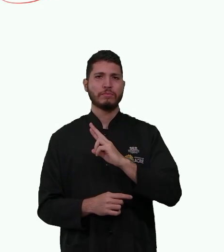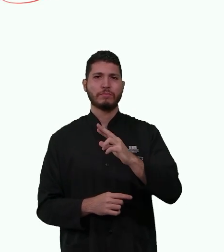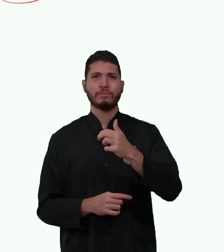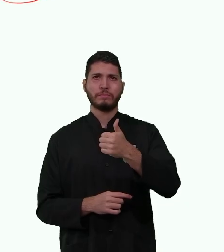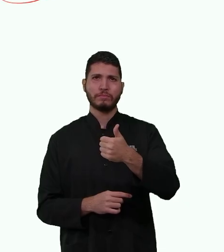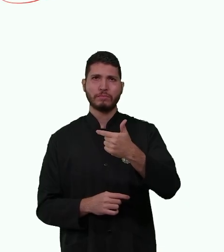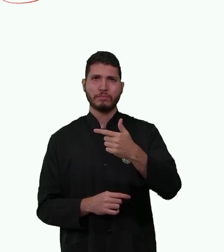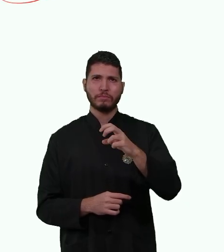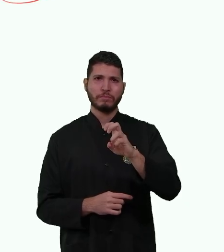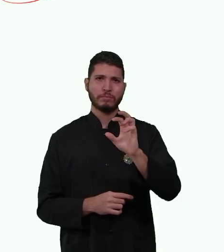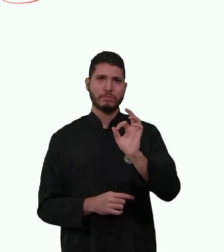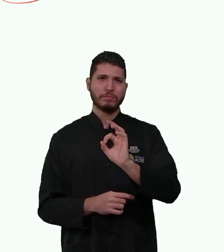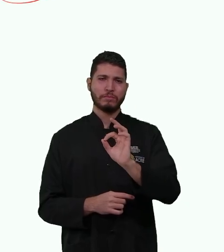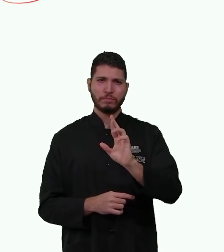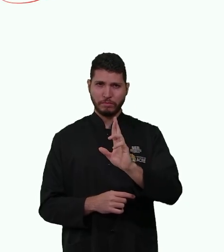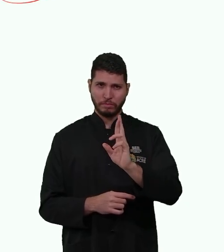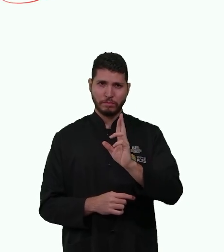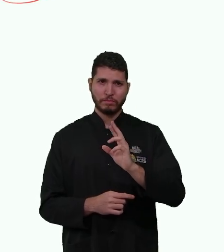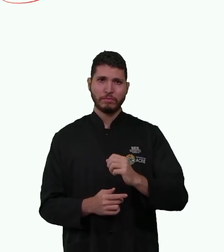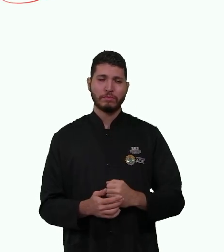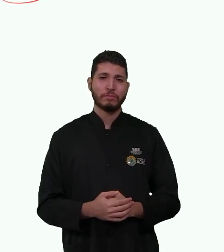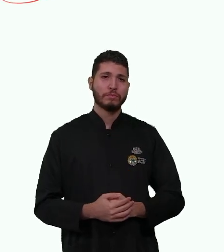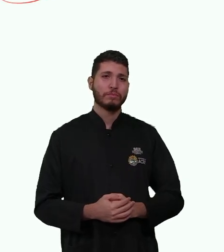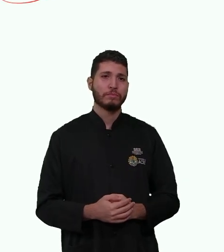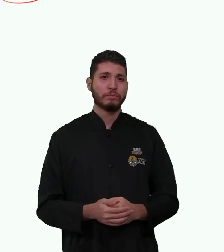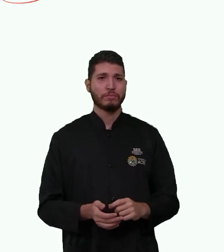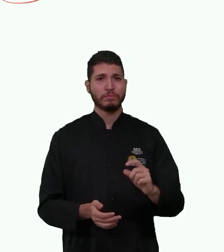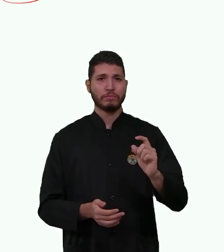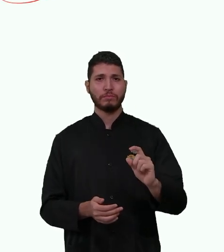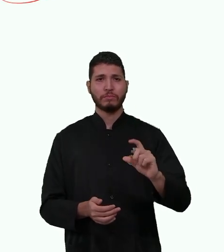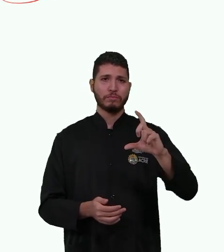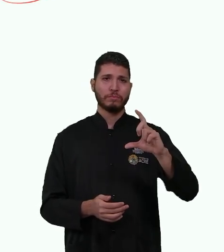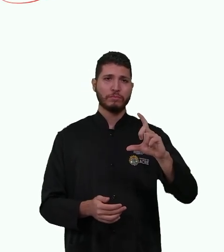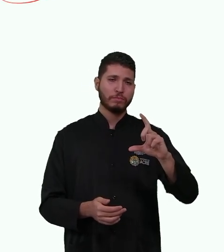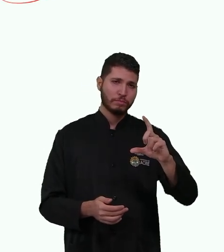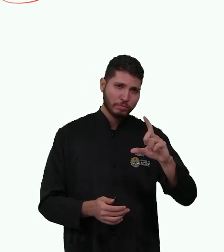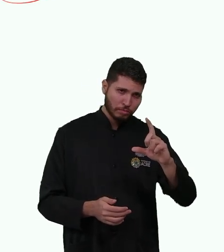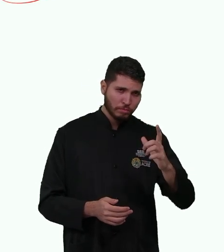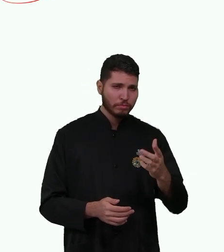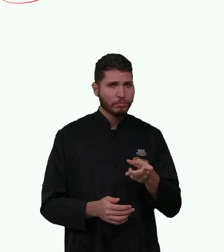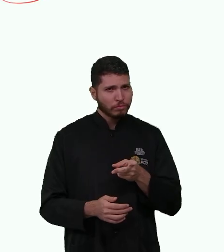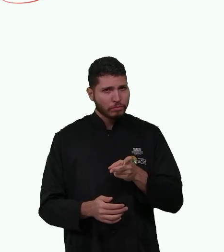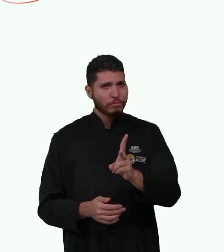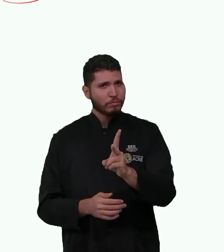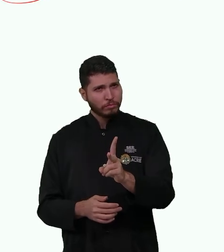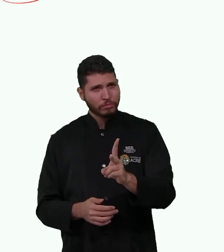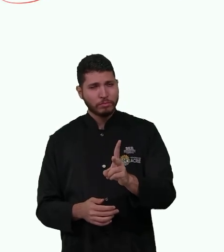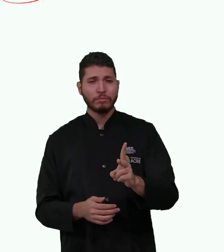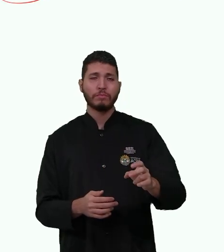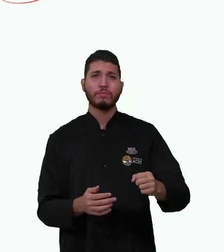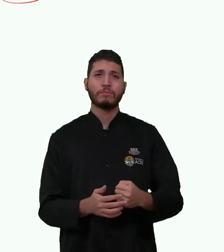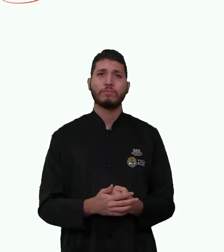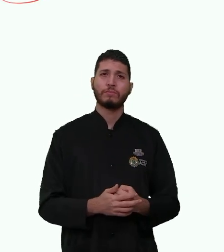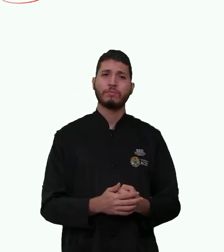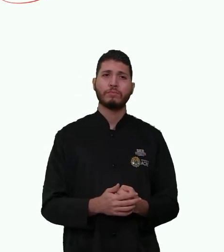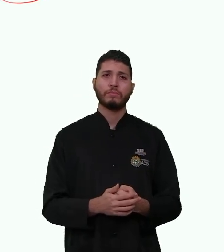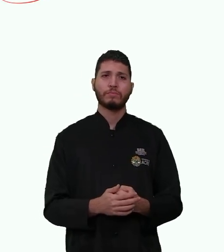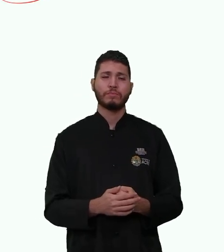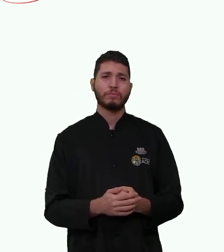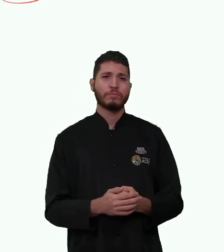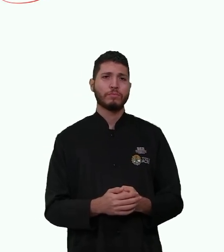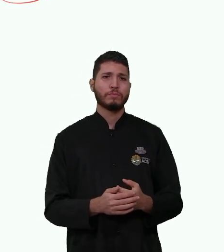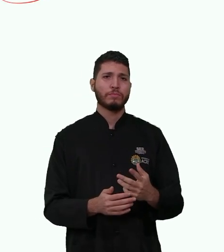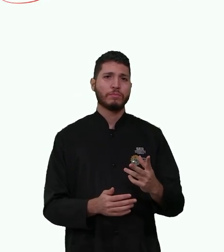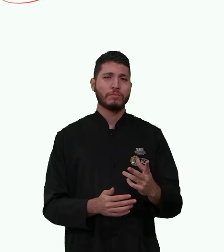de aumentos sucessivos. Quantos são esses aumentos sucessivos? Esses aumentos sucessivos é quando você tem mais de um aumento em cima do